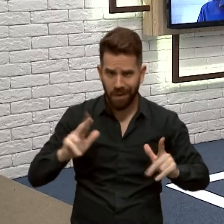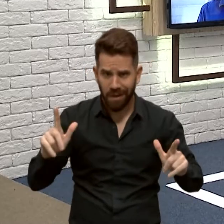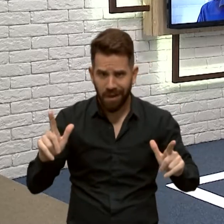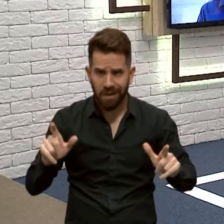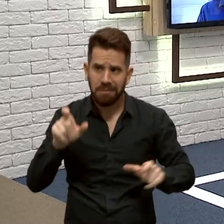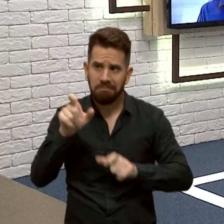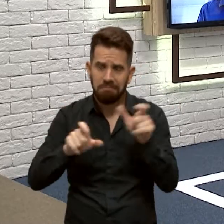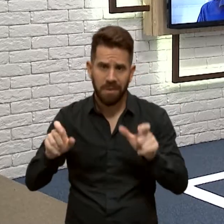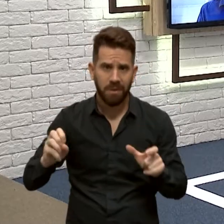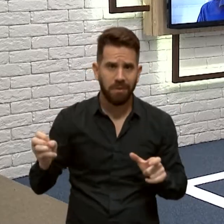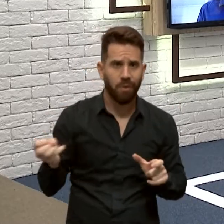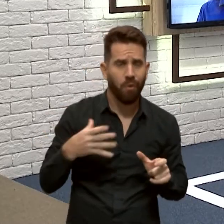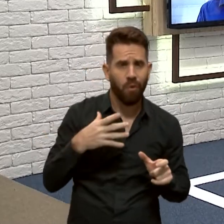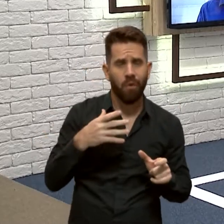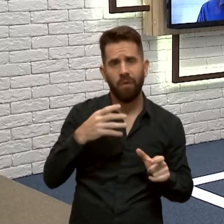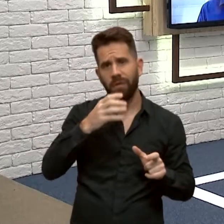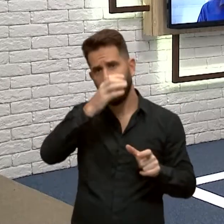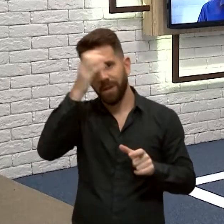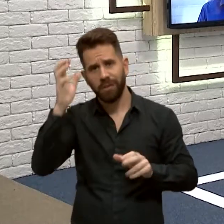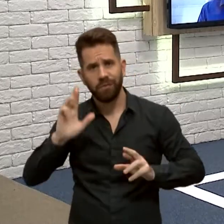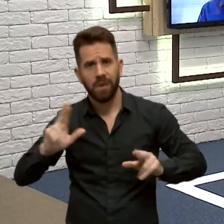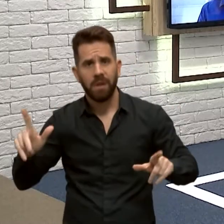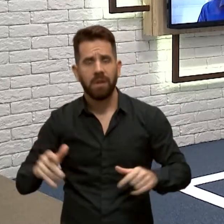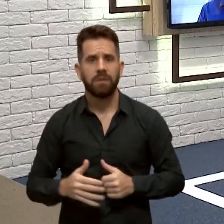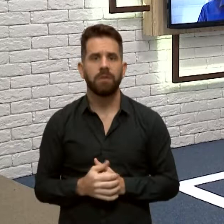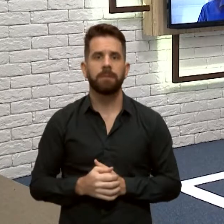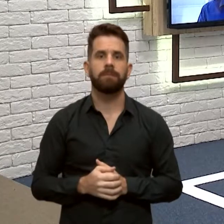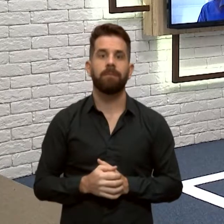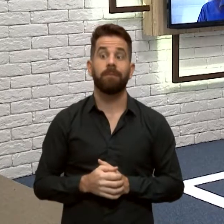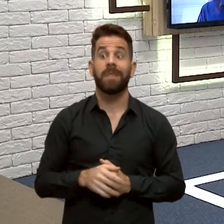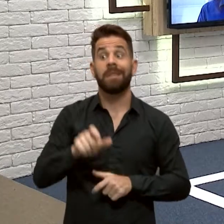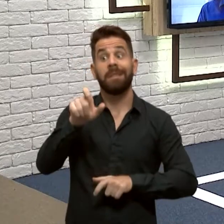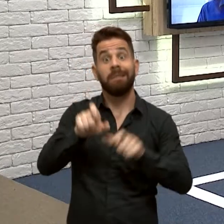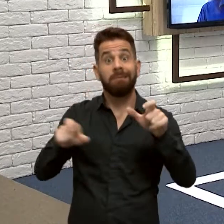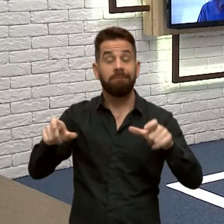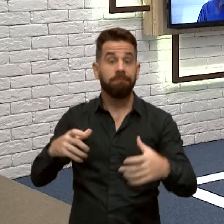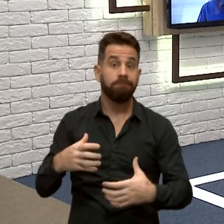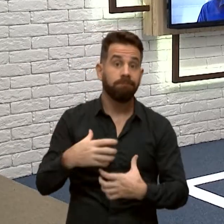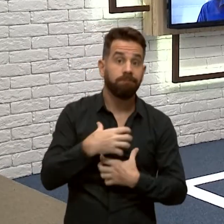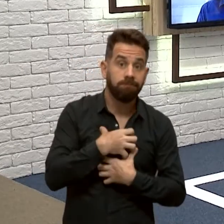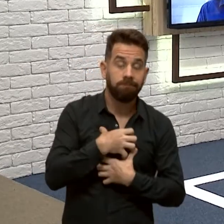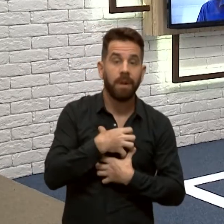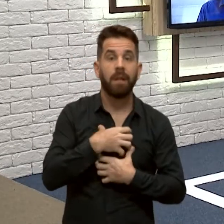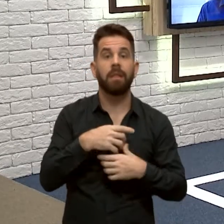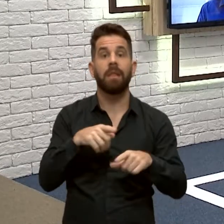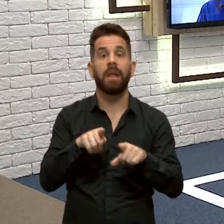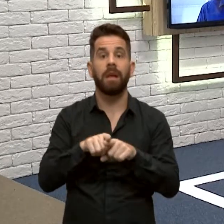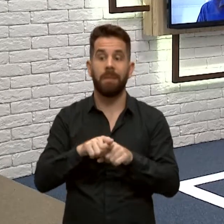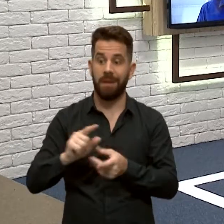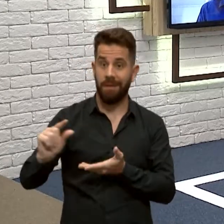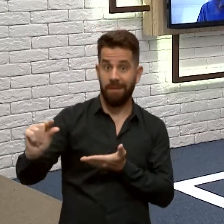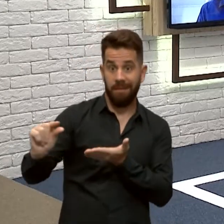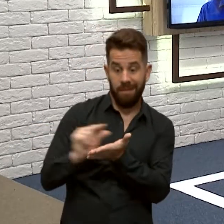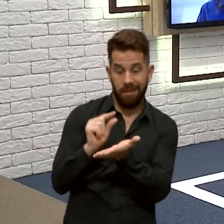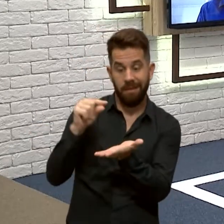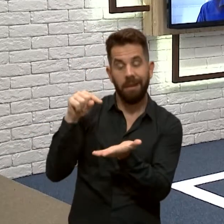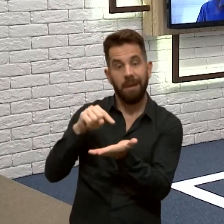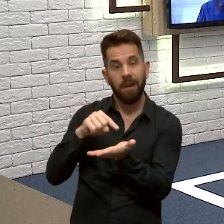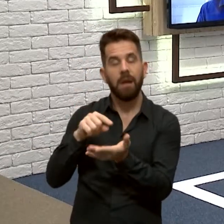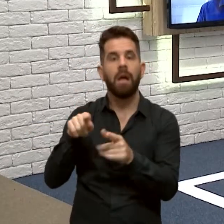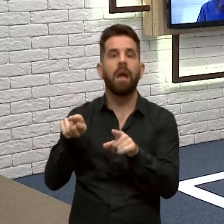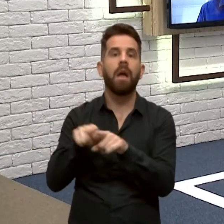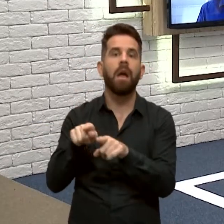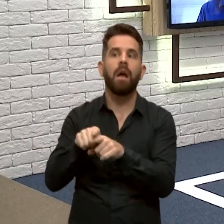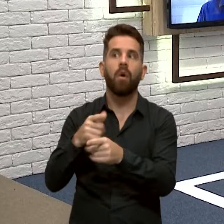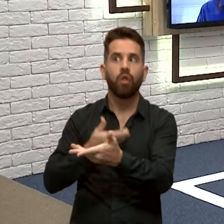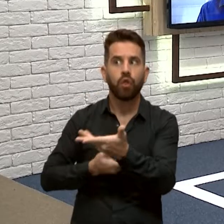O consumidor ele percebe que ele recebe algo em troca e ele pode escolher uma coisa com isso que ele recebeu.